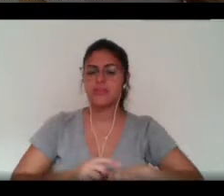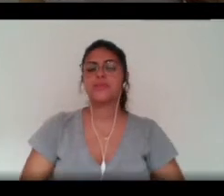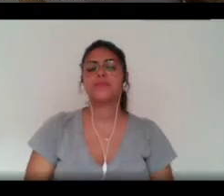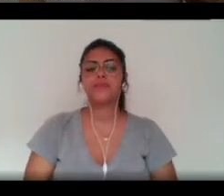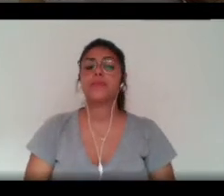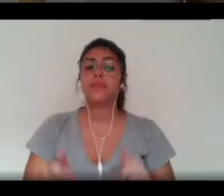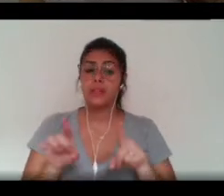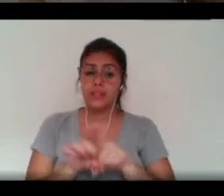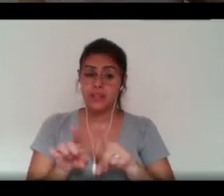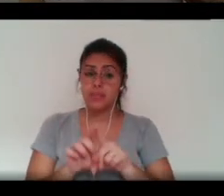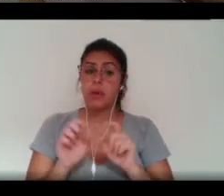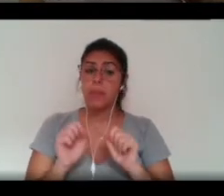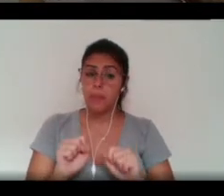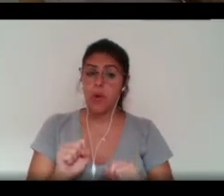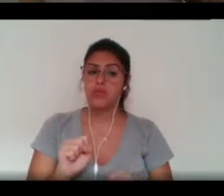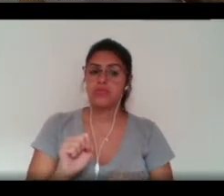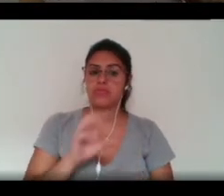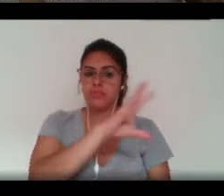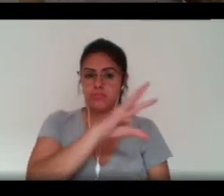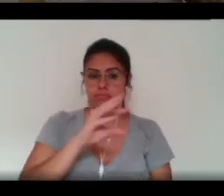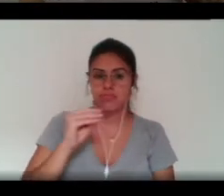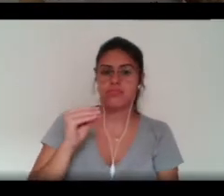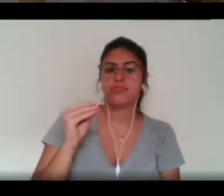colocar isso aqui